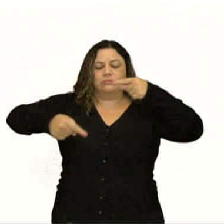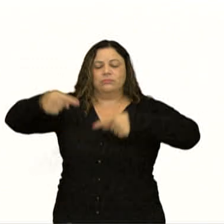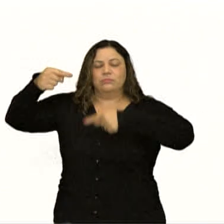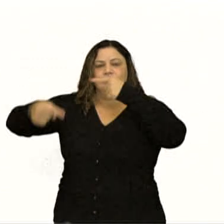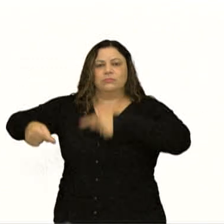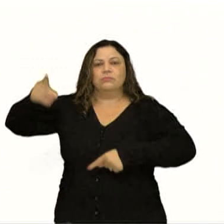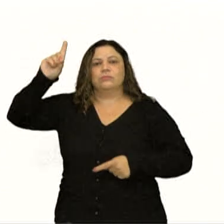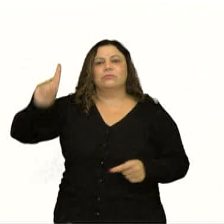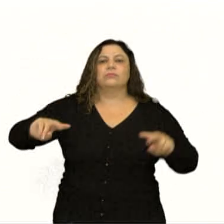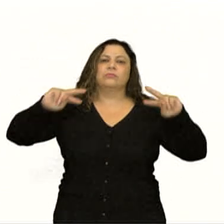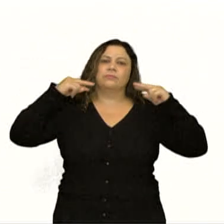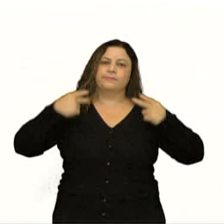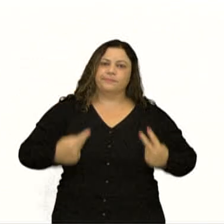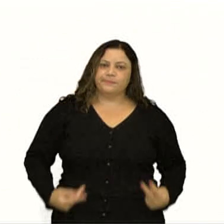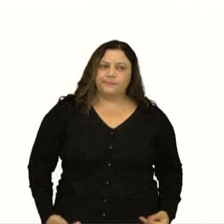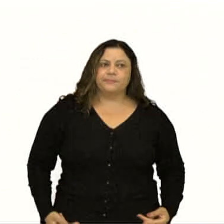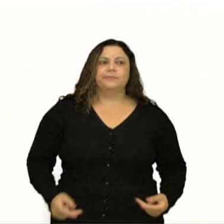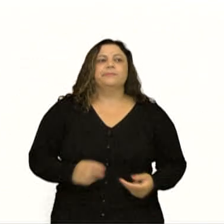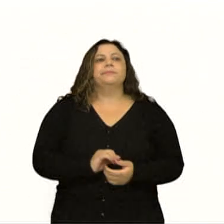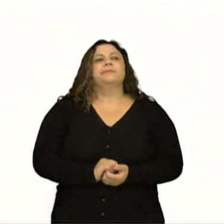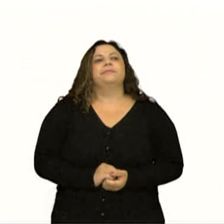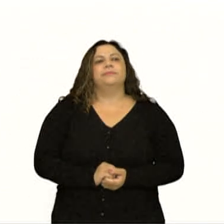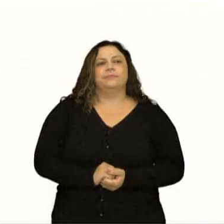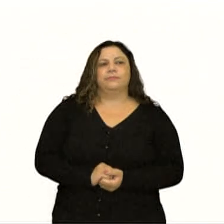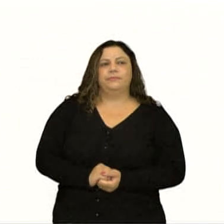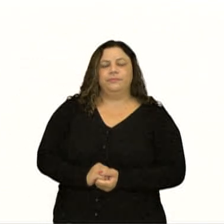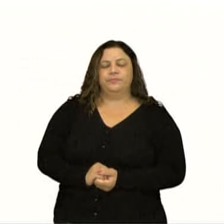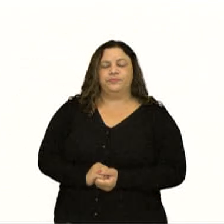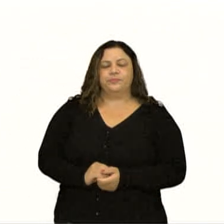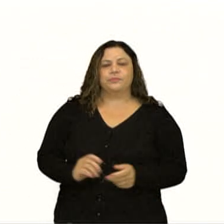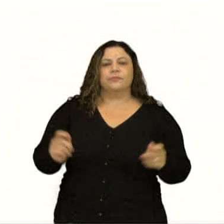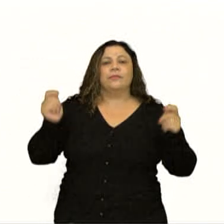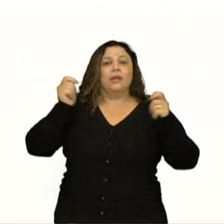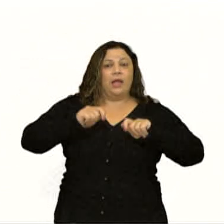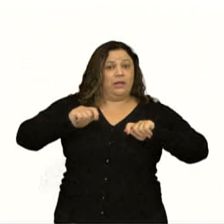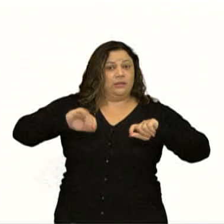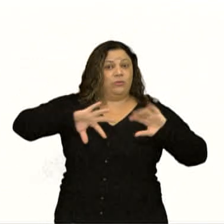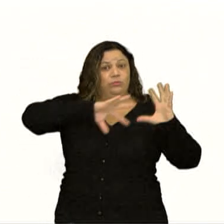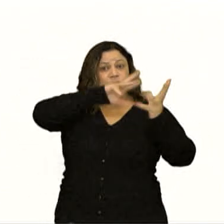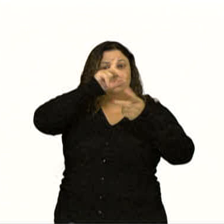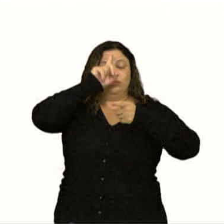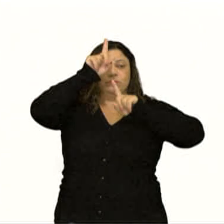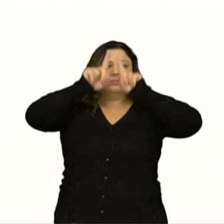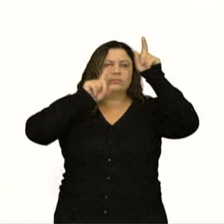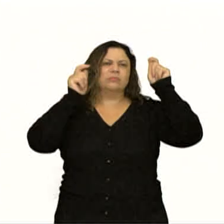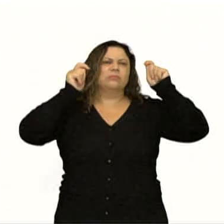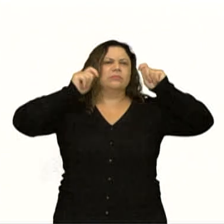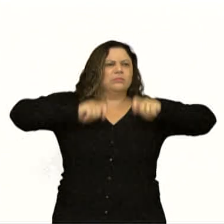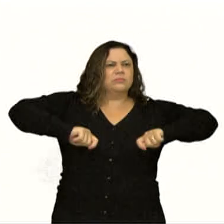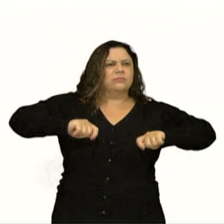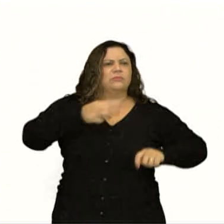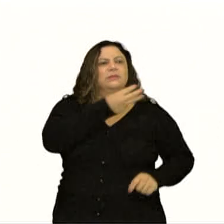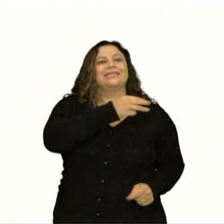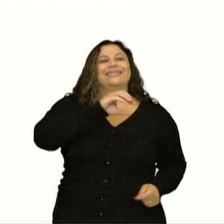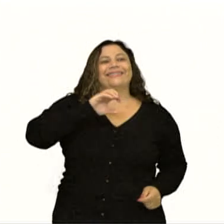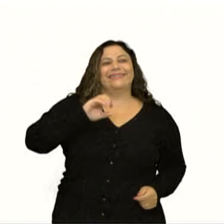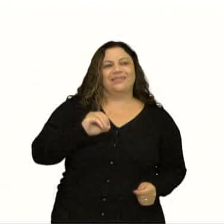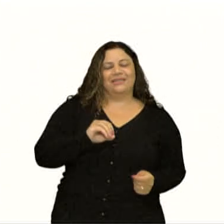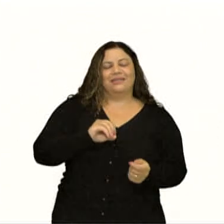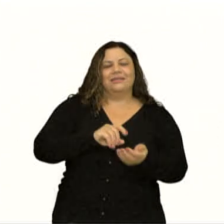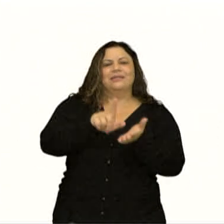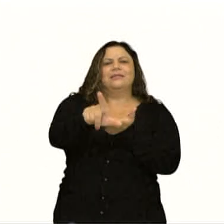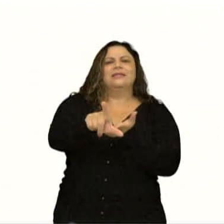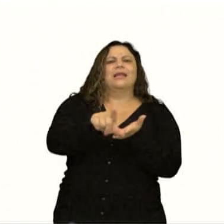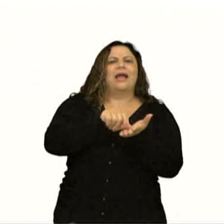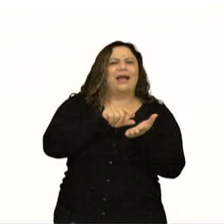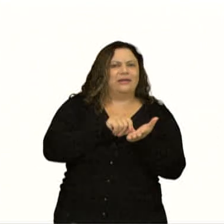humanos. Então, os ideais universais contidos nos 30, olha só, são 30 artigos. Pô, professor,